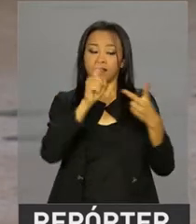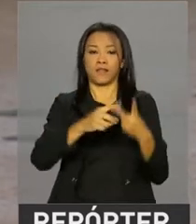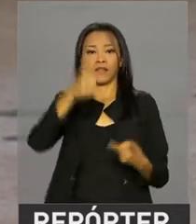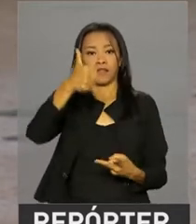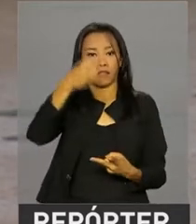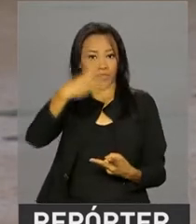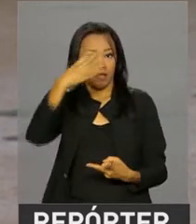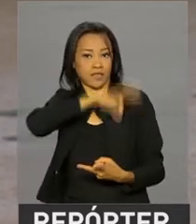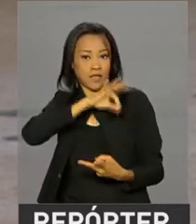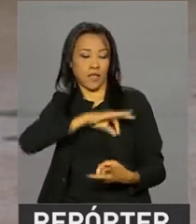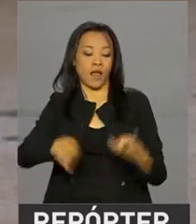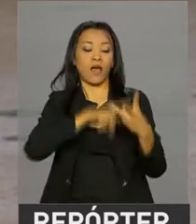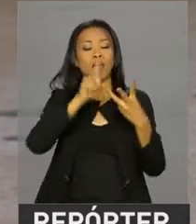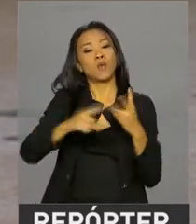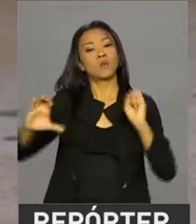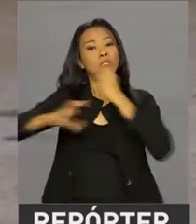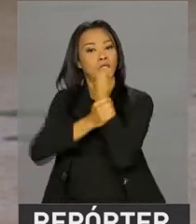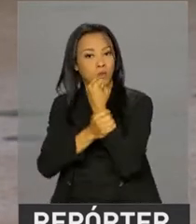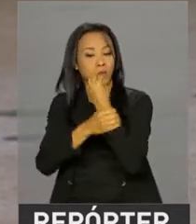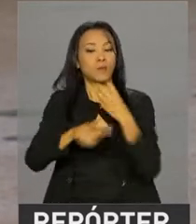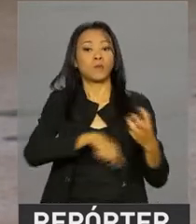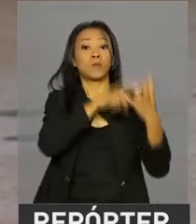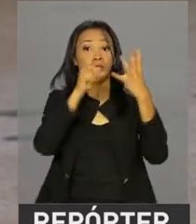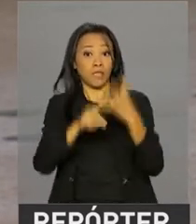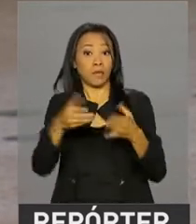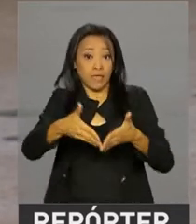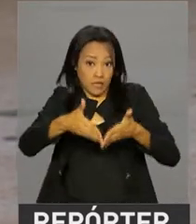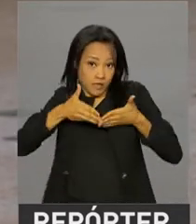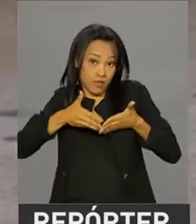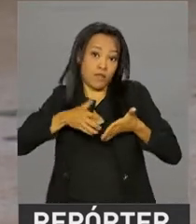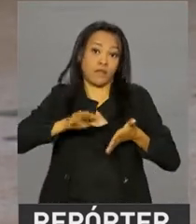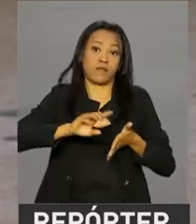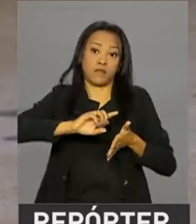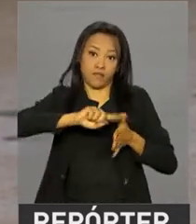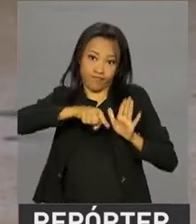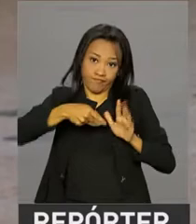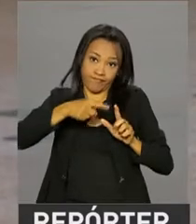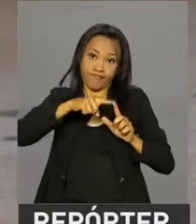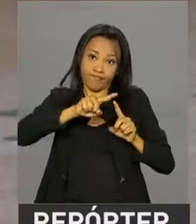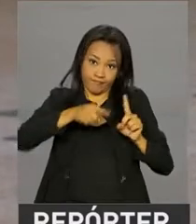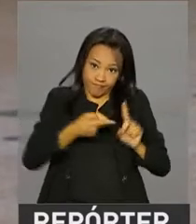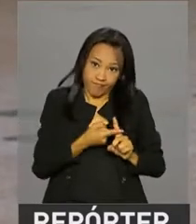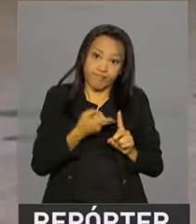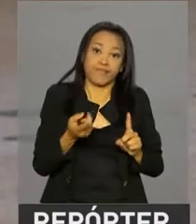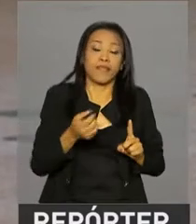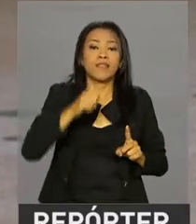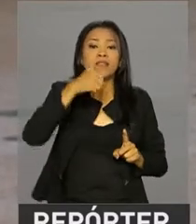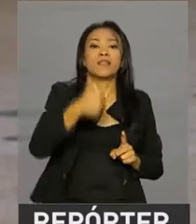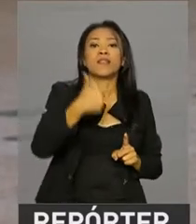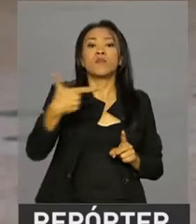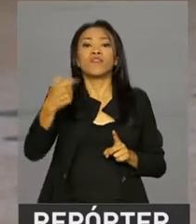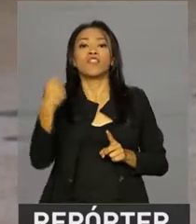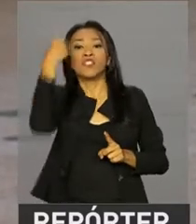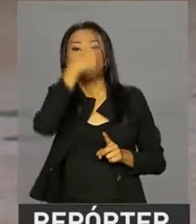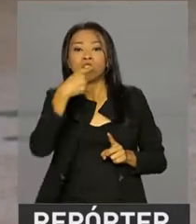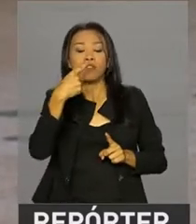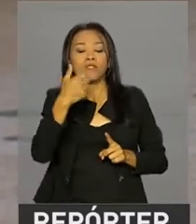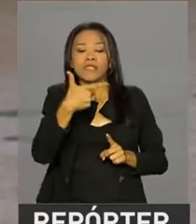13º salário, do seguro-desemprego e também da licença maternidade de até 120 dias, esses pontos eles não podem